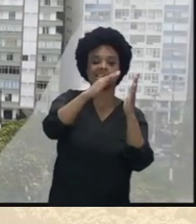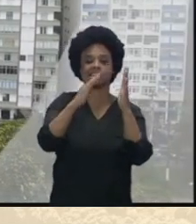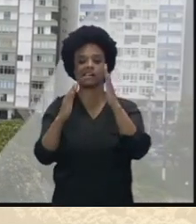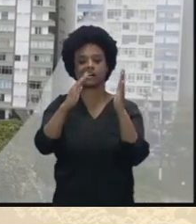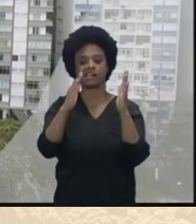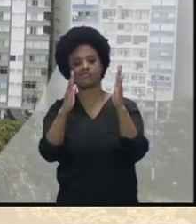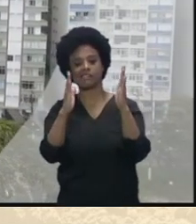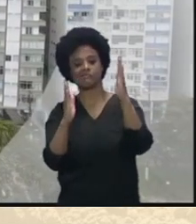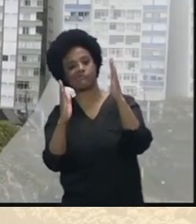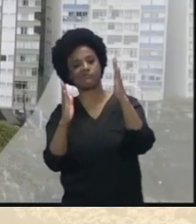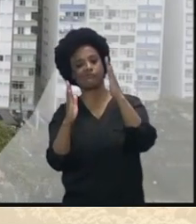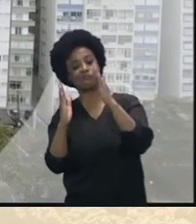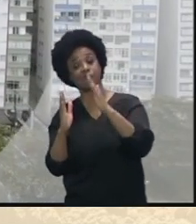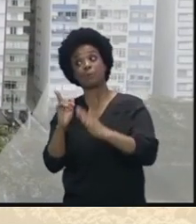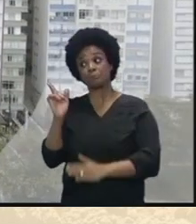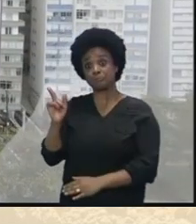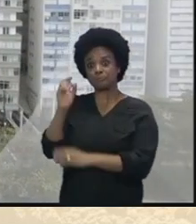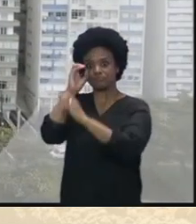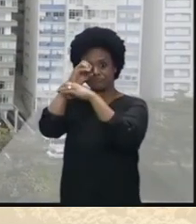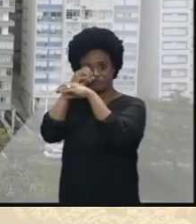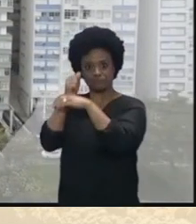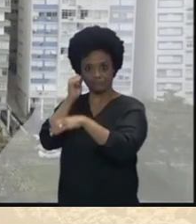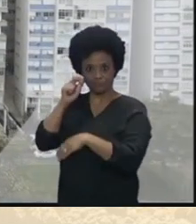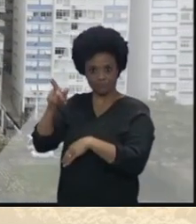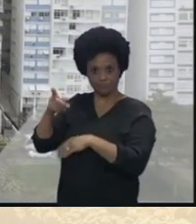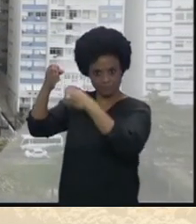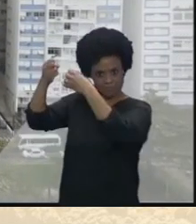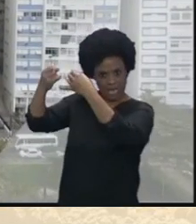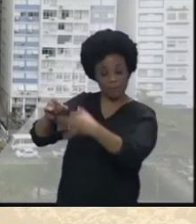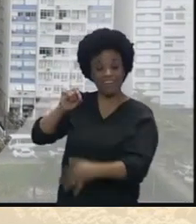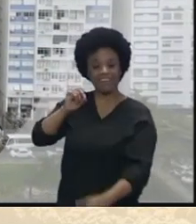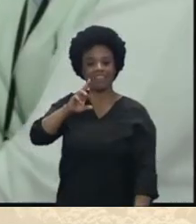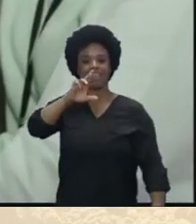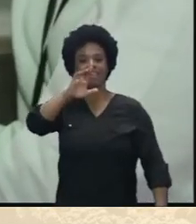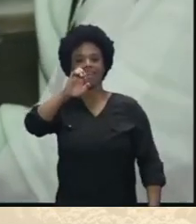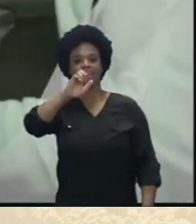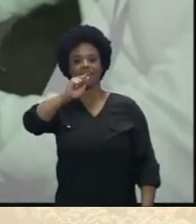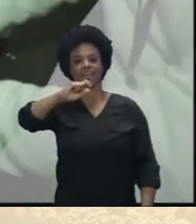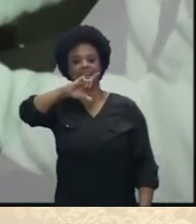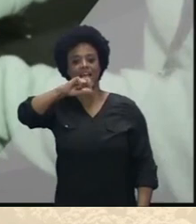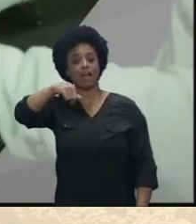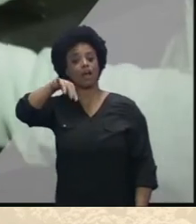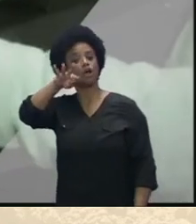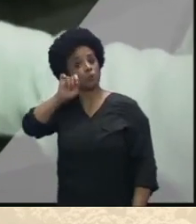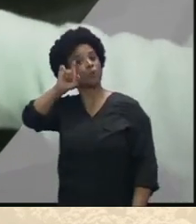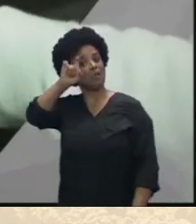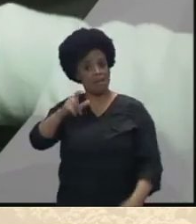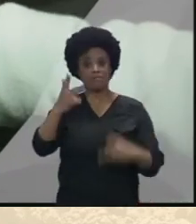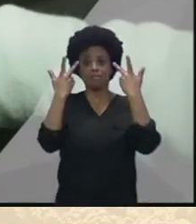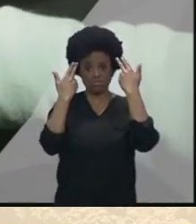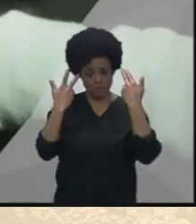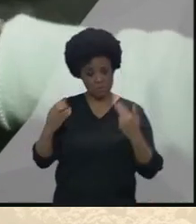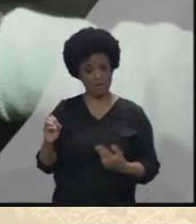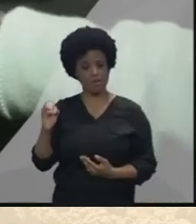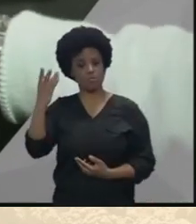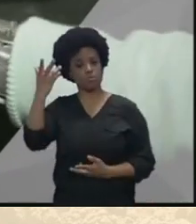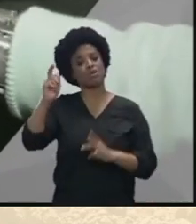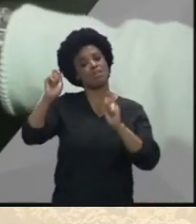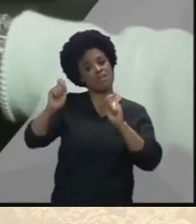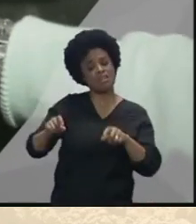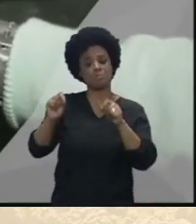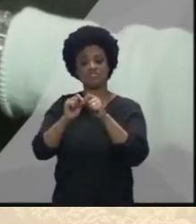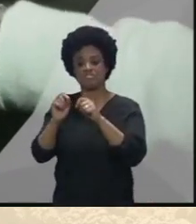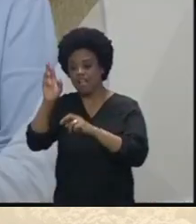si. Laurimar explica ainda que o recalque é um fenômeno comum, que pode ser previsto com análises e ensaios